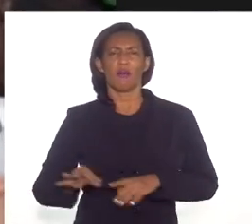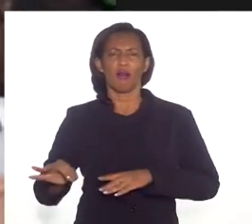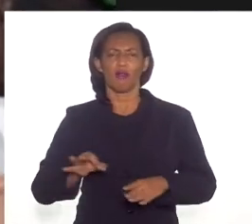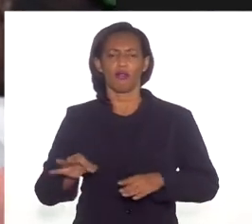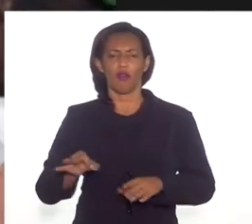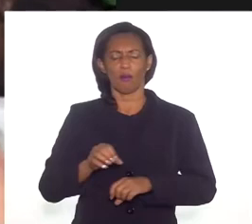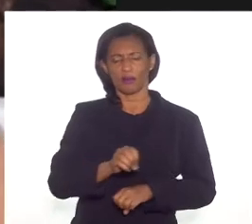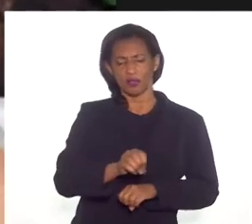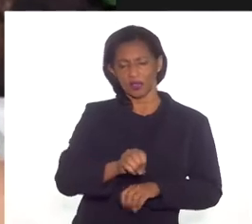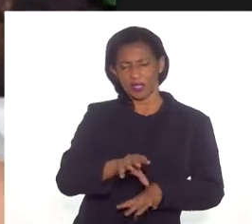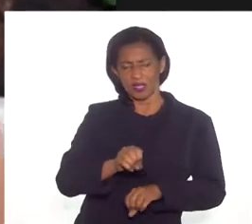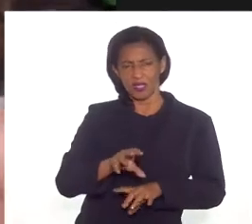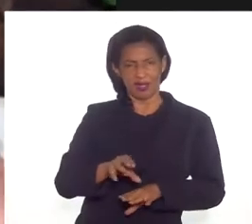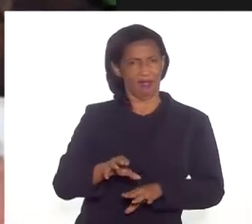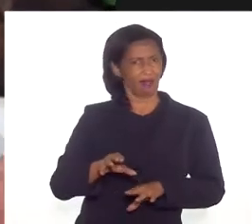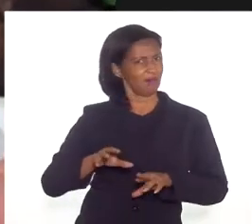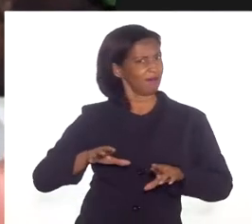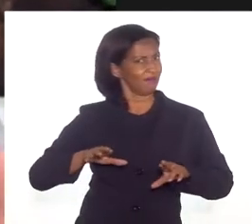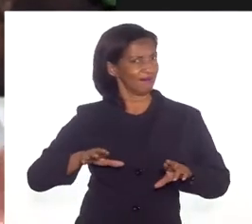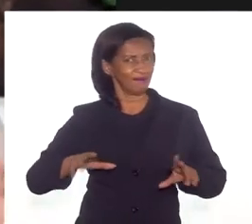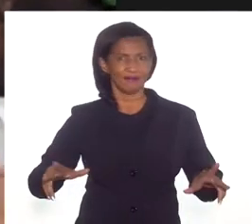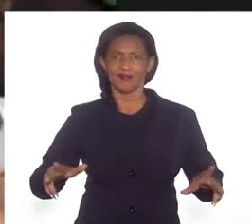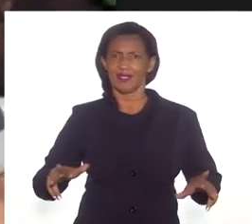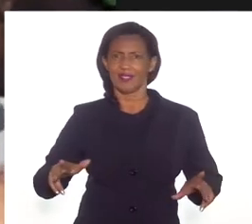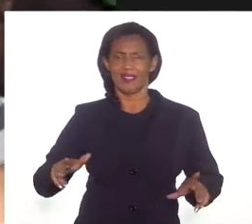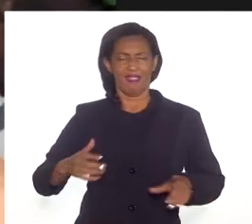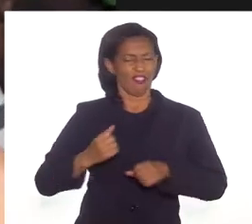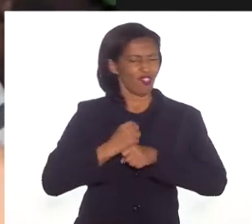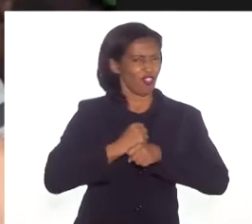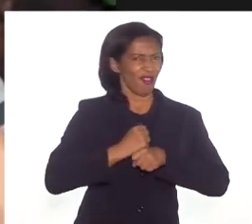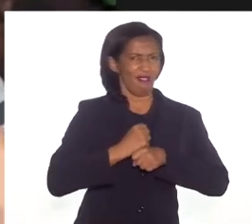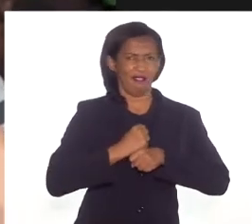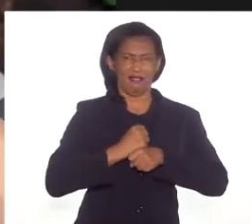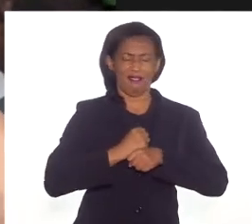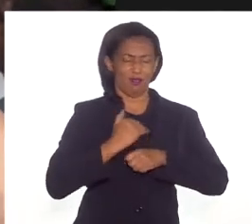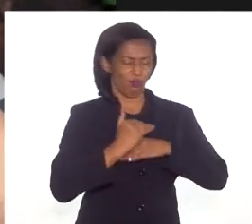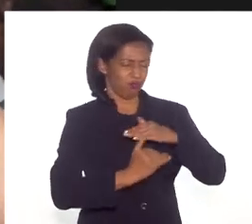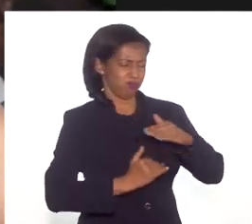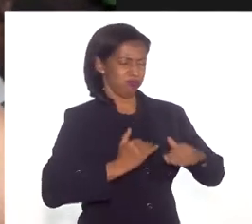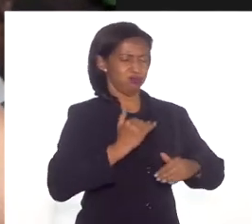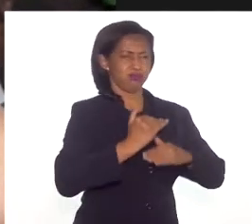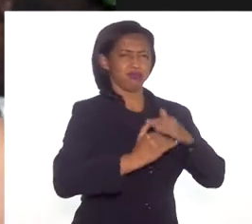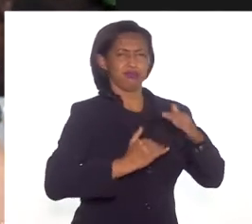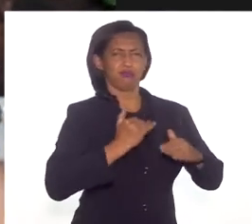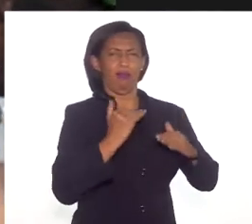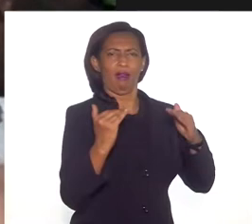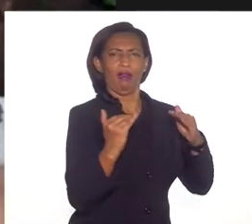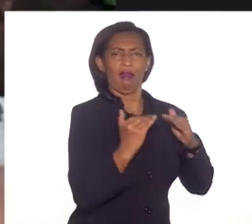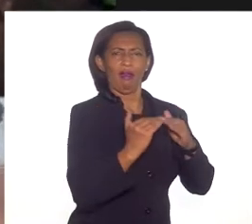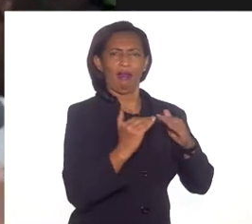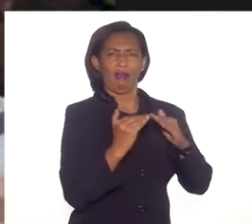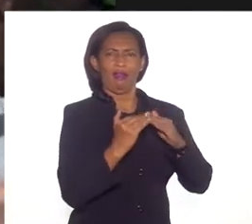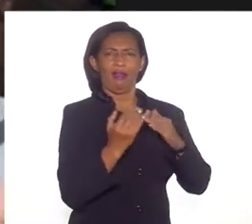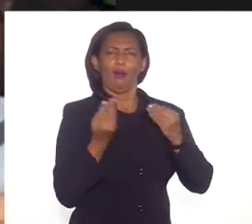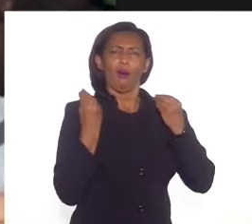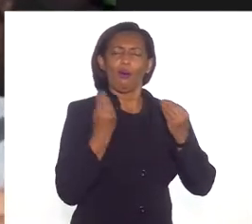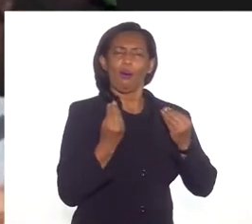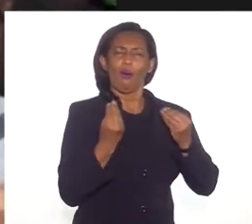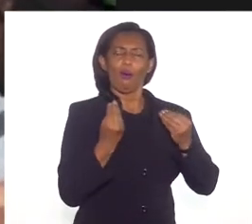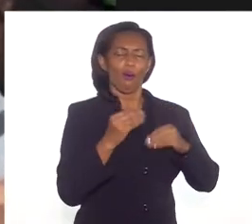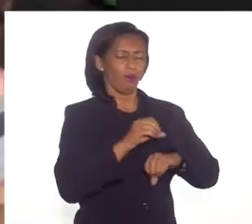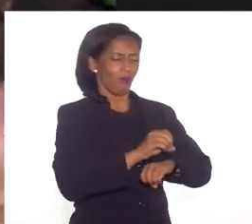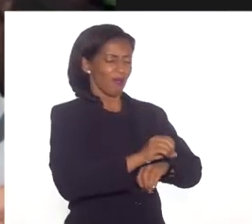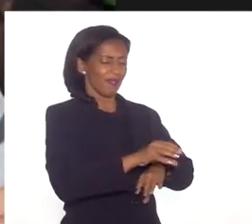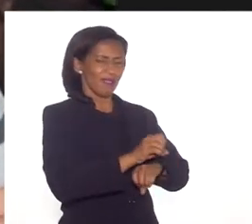suas crianças que é milenar, né? Uma forma que tem a ver como